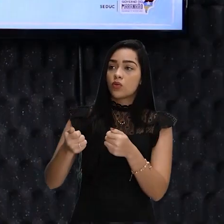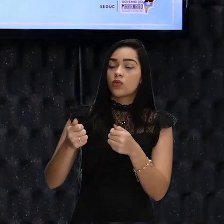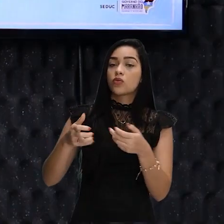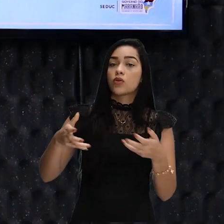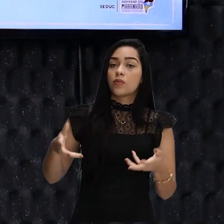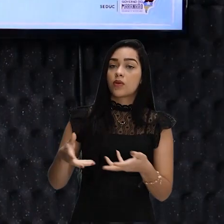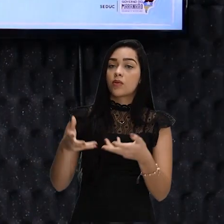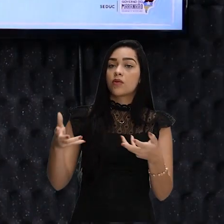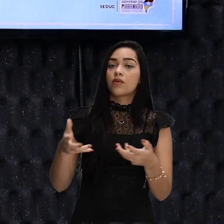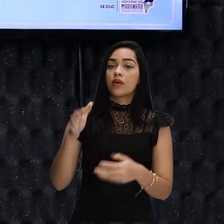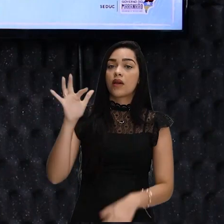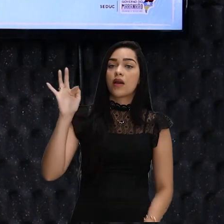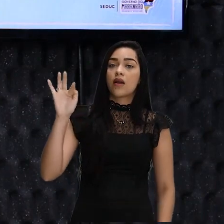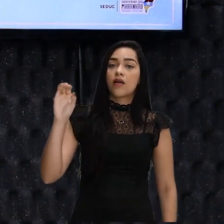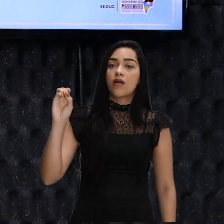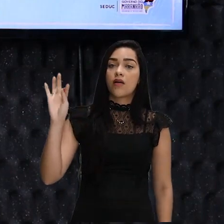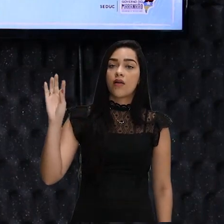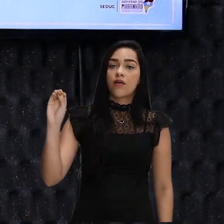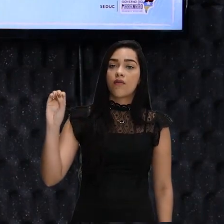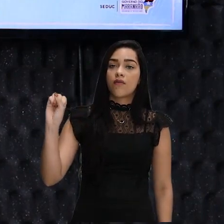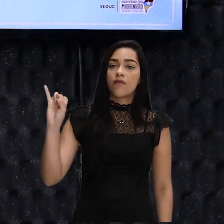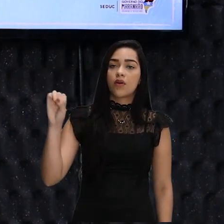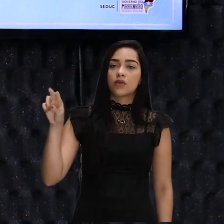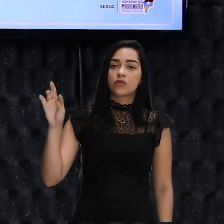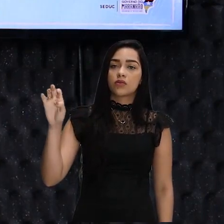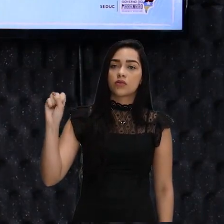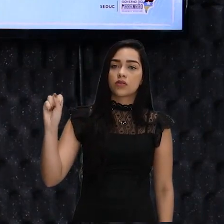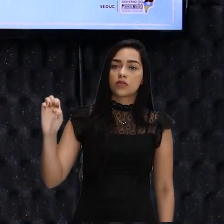de promoverem a fotossíntese, né, de se